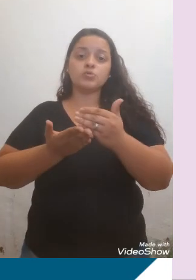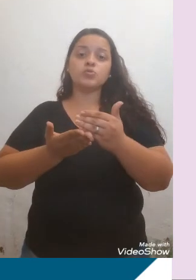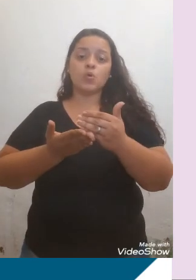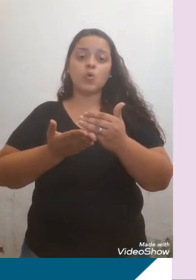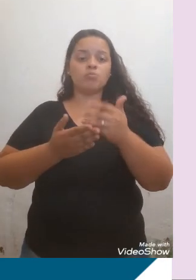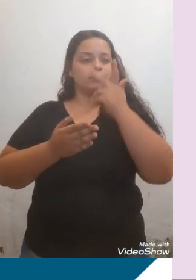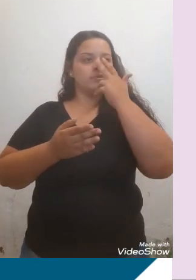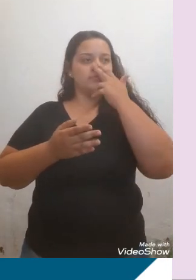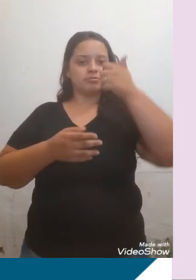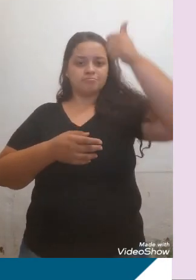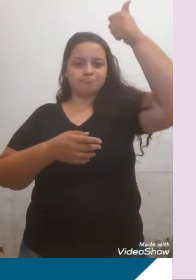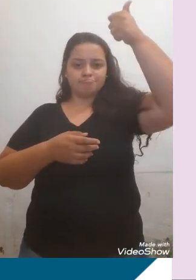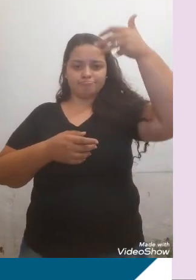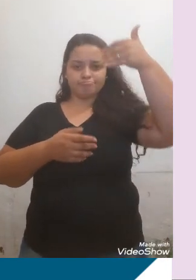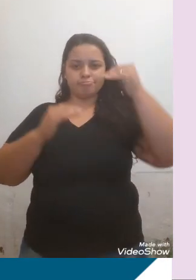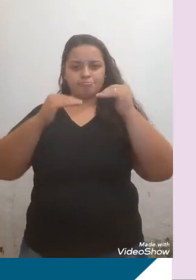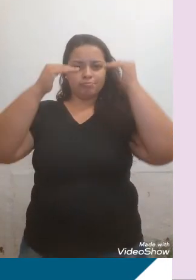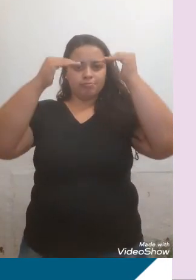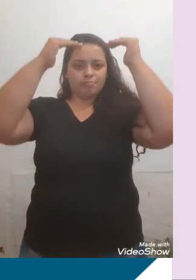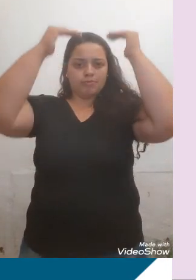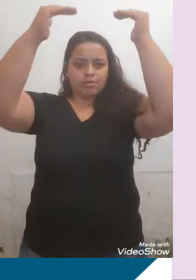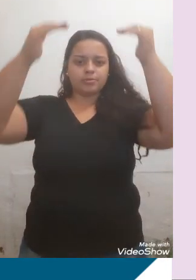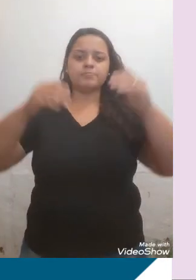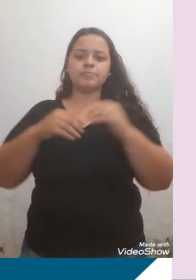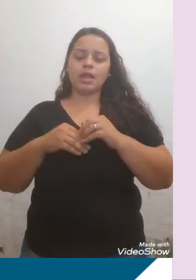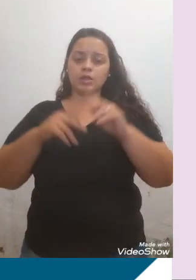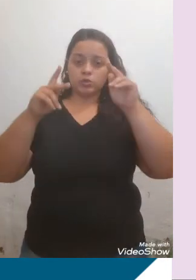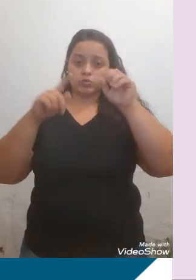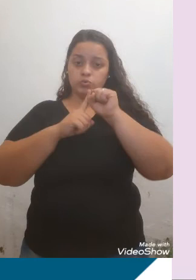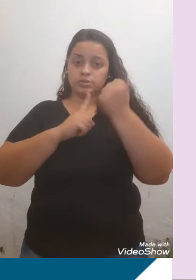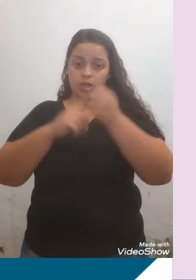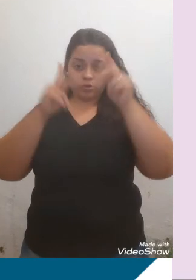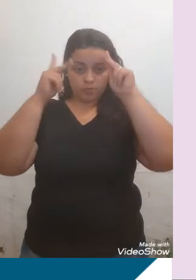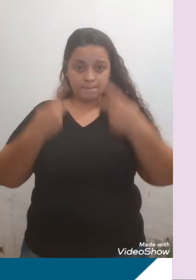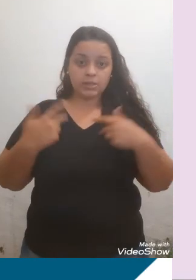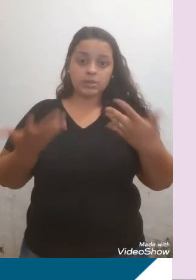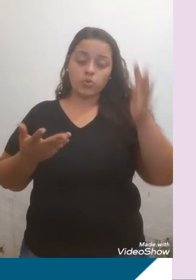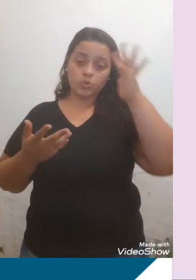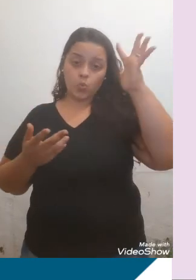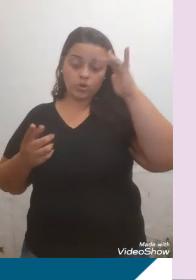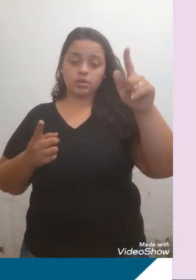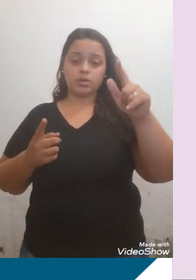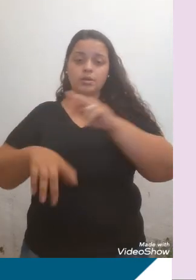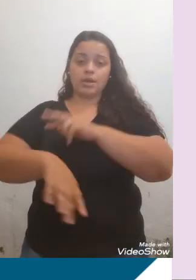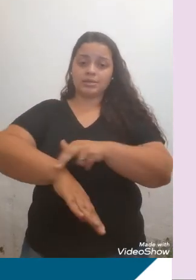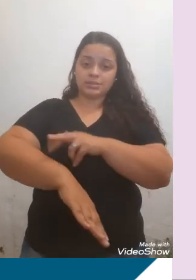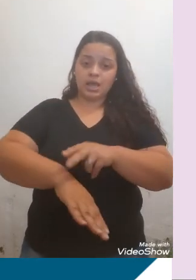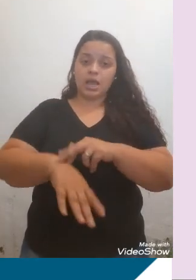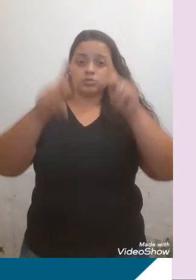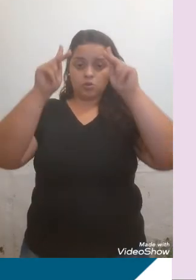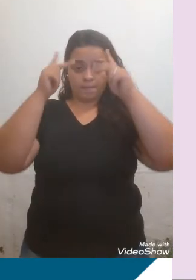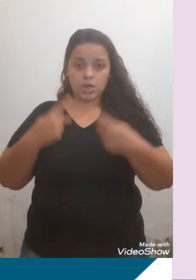para hierarquizar as sociedades humanas, Então, nessas teorias raciais, os